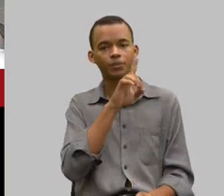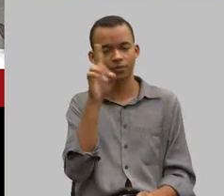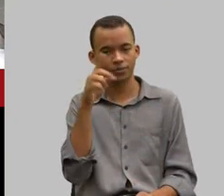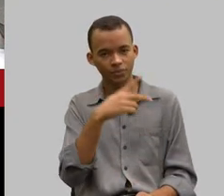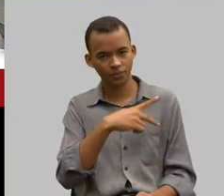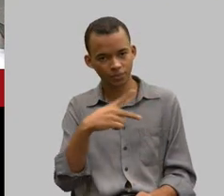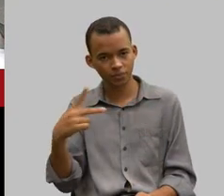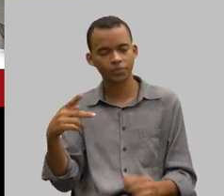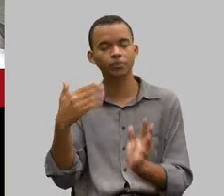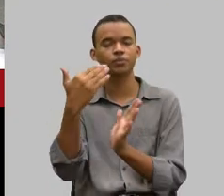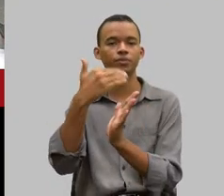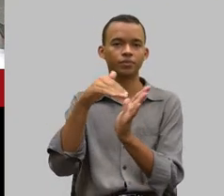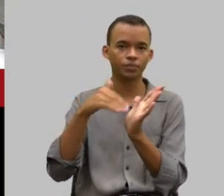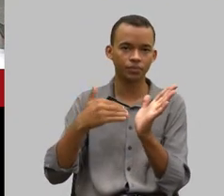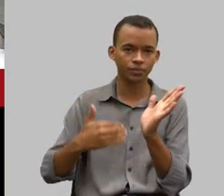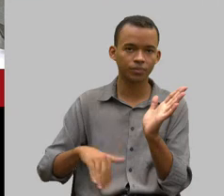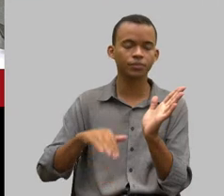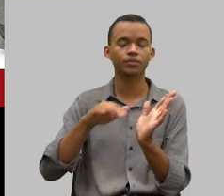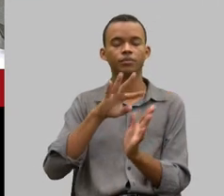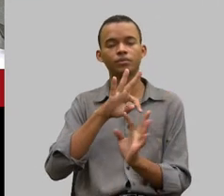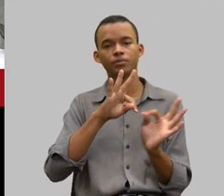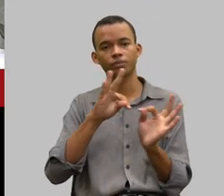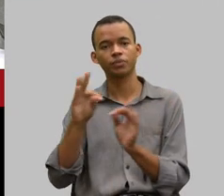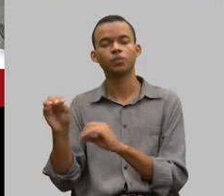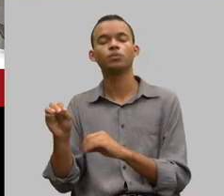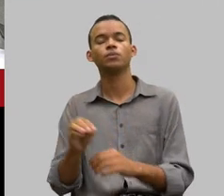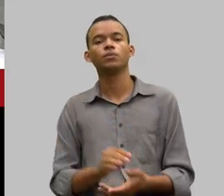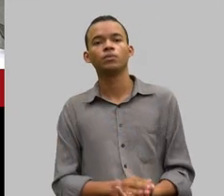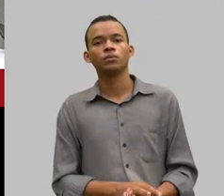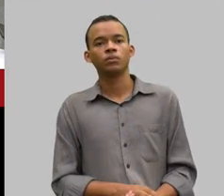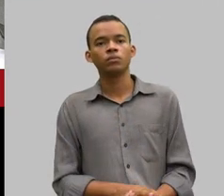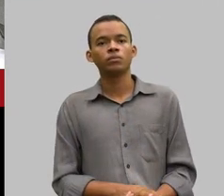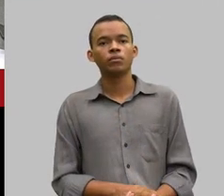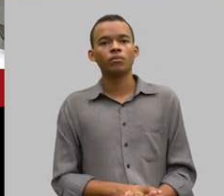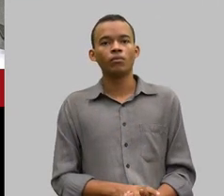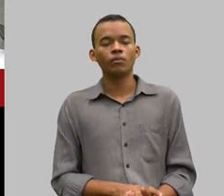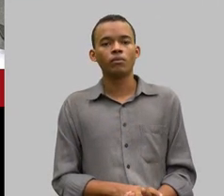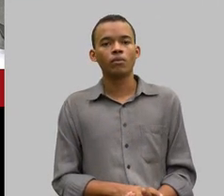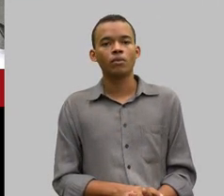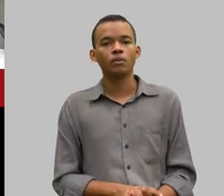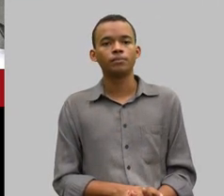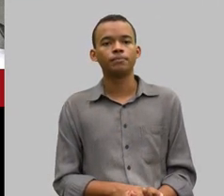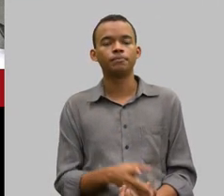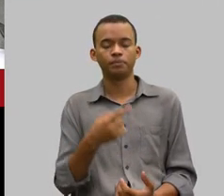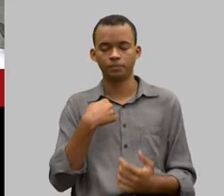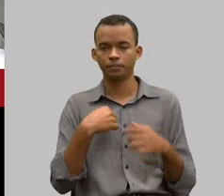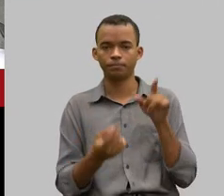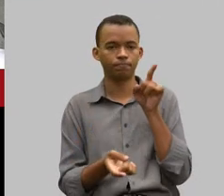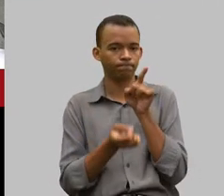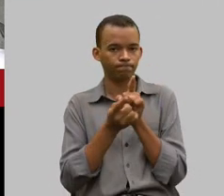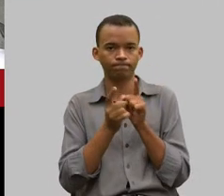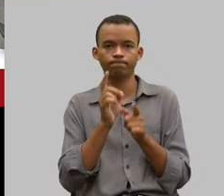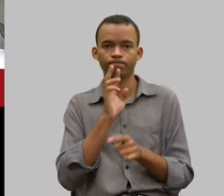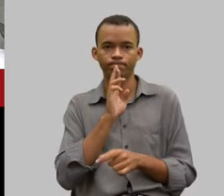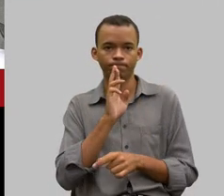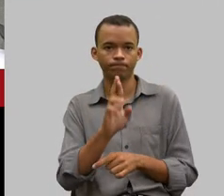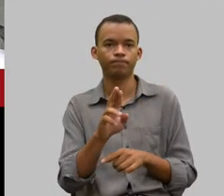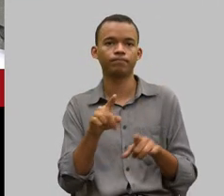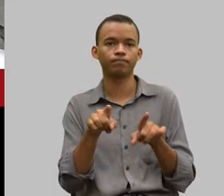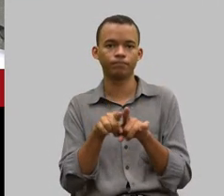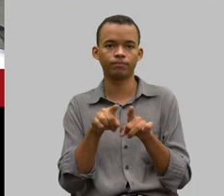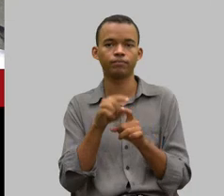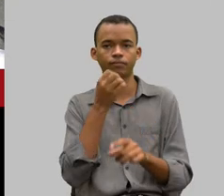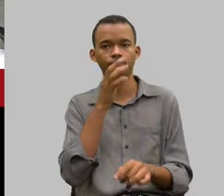Bernardo Marcelo aro Gustavo Valadares sendo bem objetivo aqui aos demais colegas também presentes muito